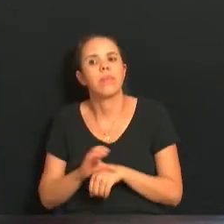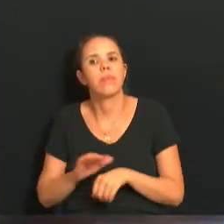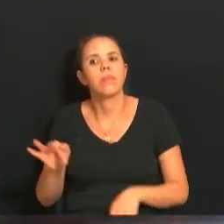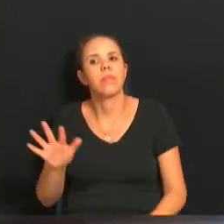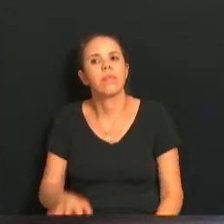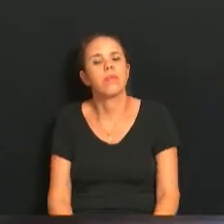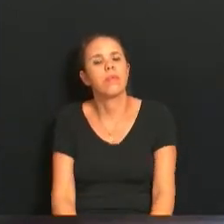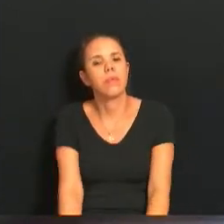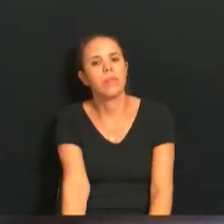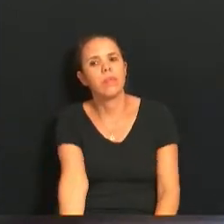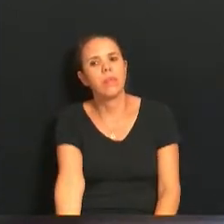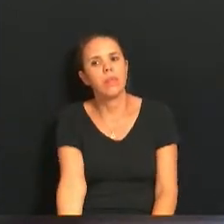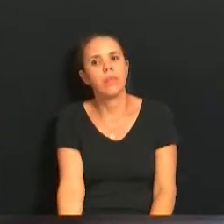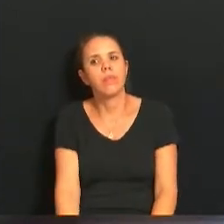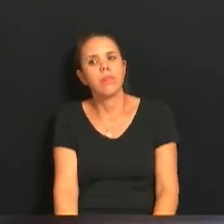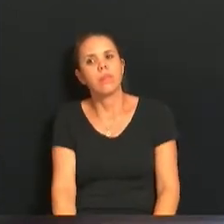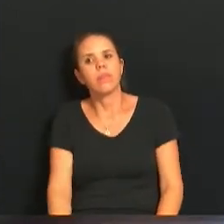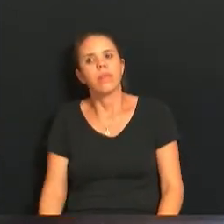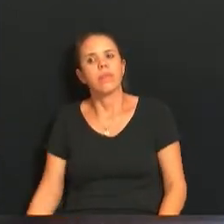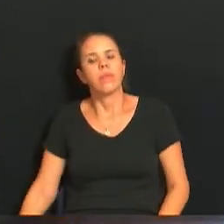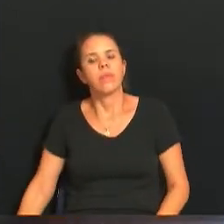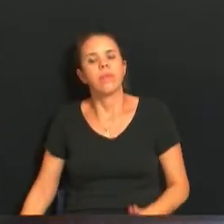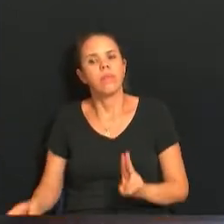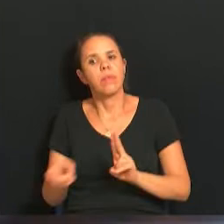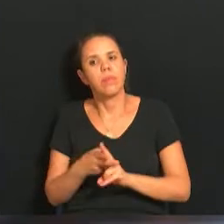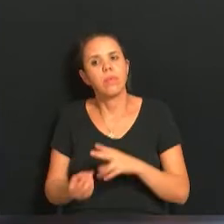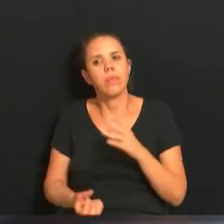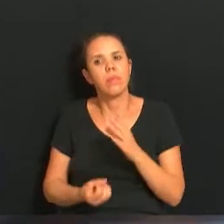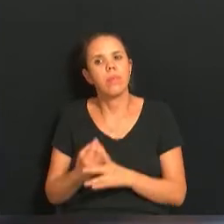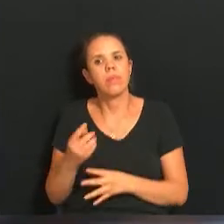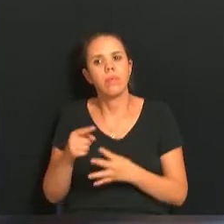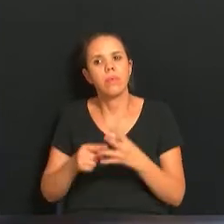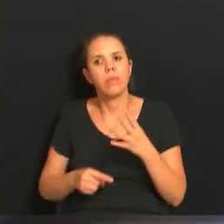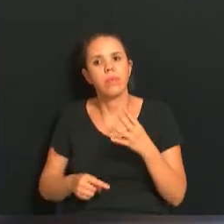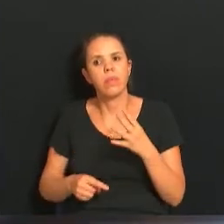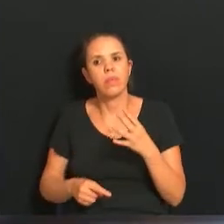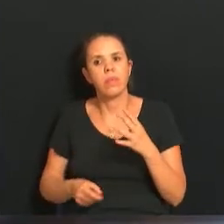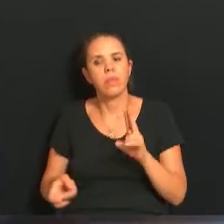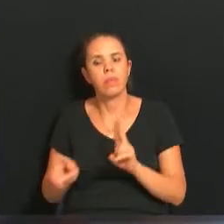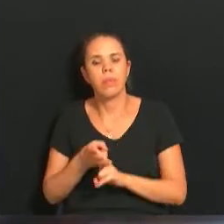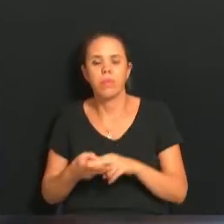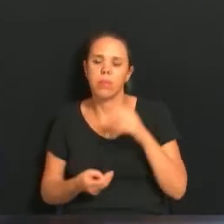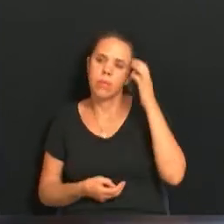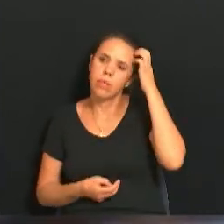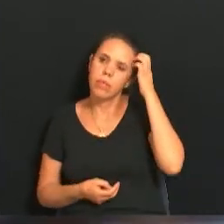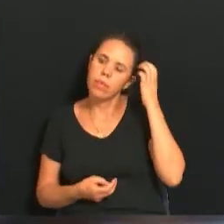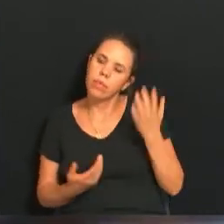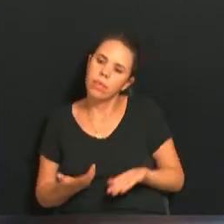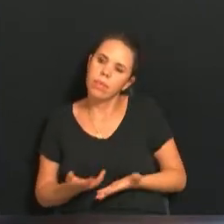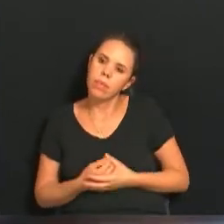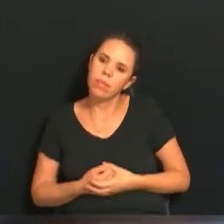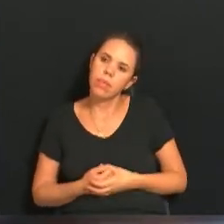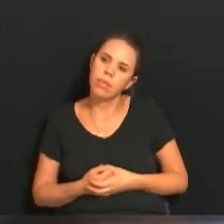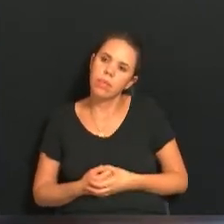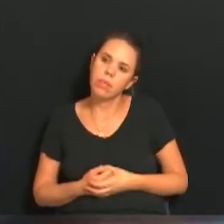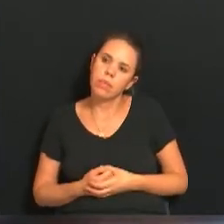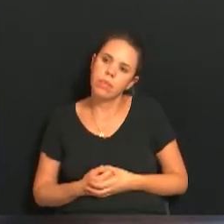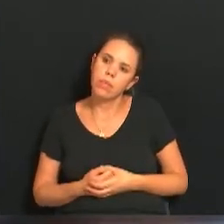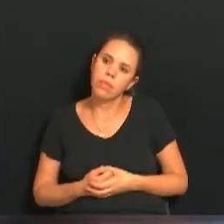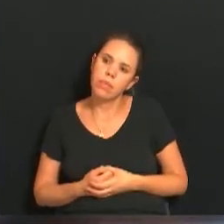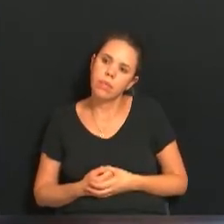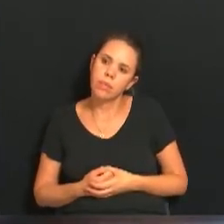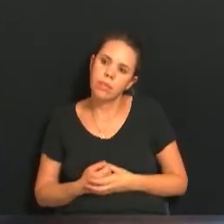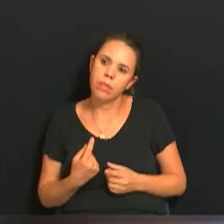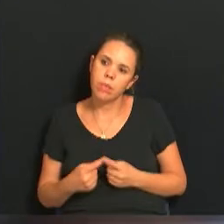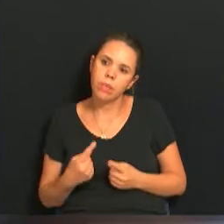Federal, quando ela instituiu o SUS. É um dos 4 pilares do Sistema Único de Saúde. Então, até porque,